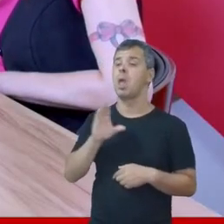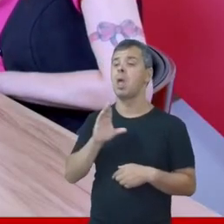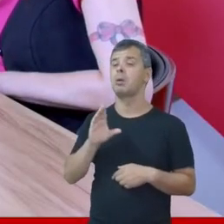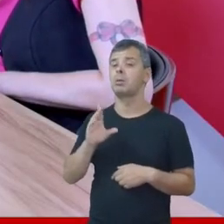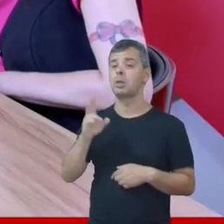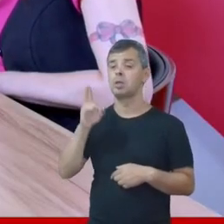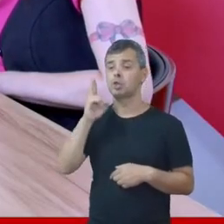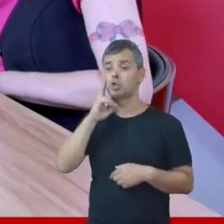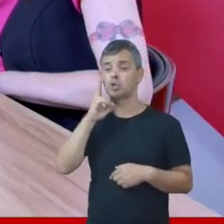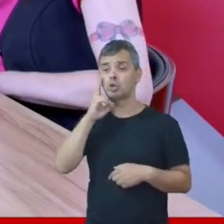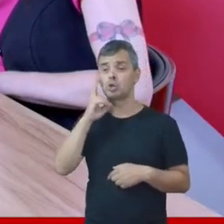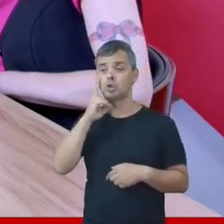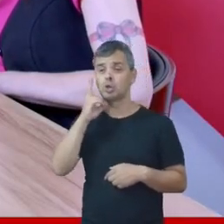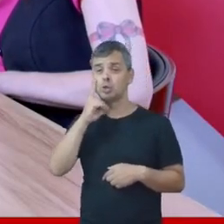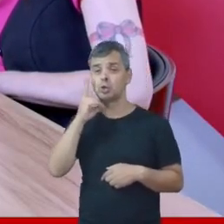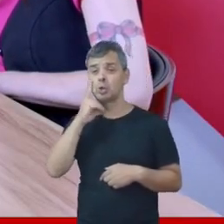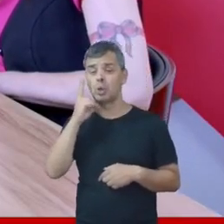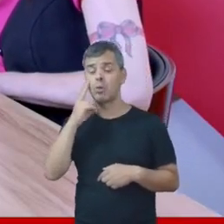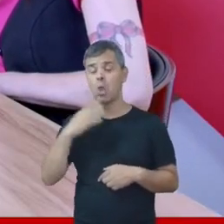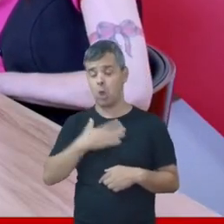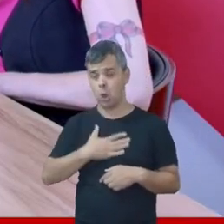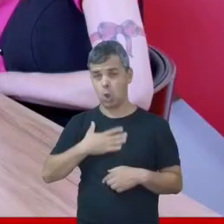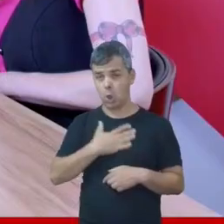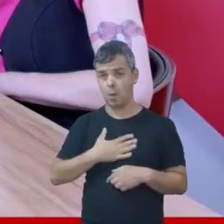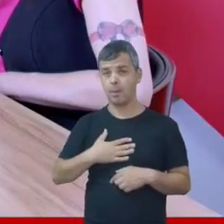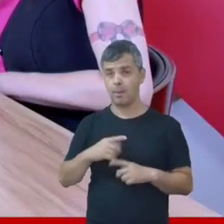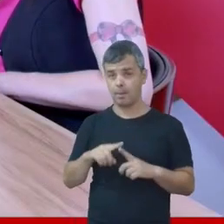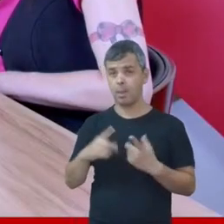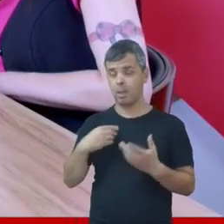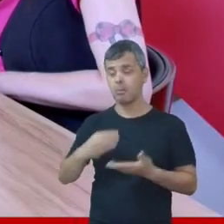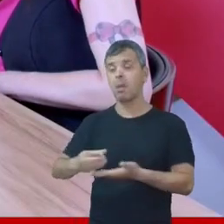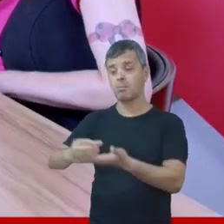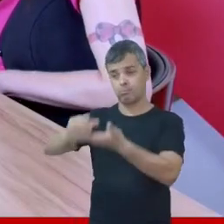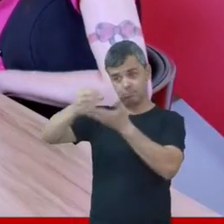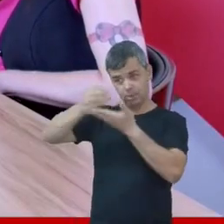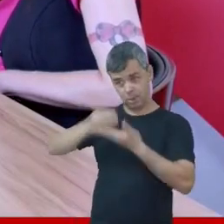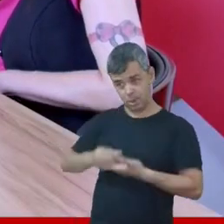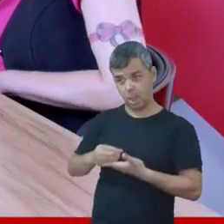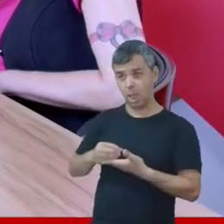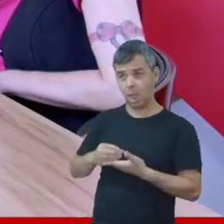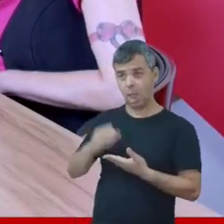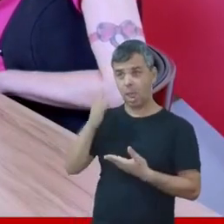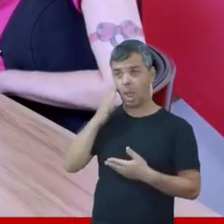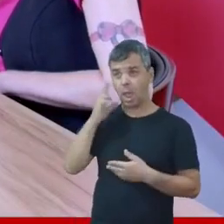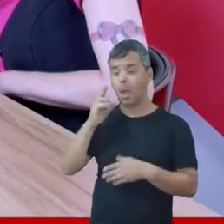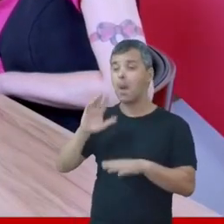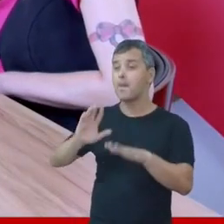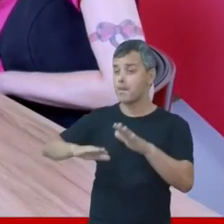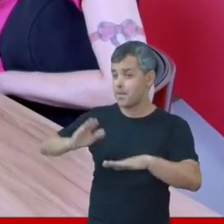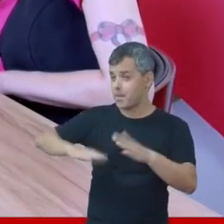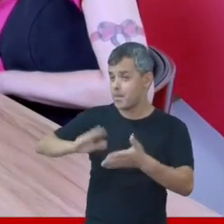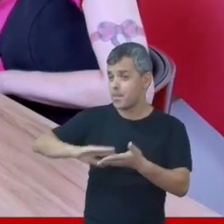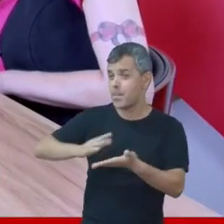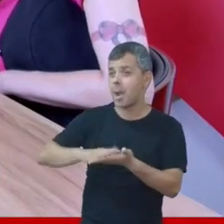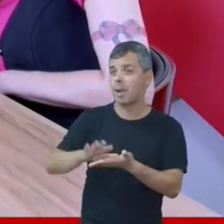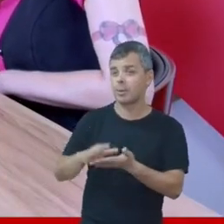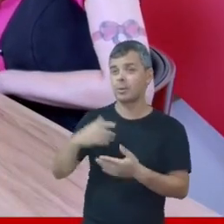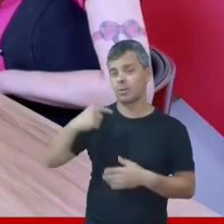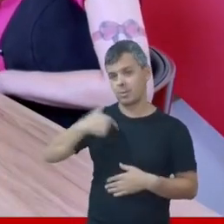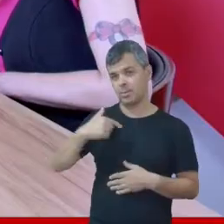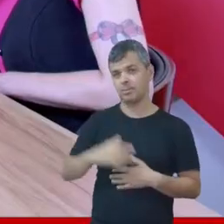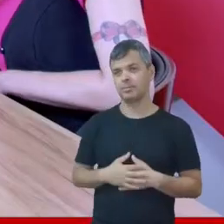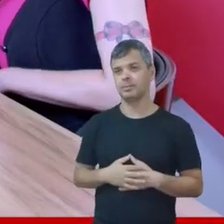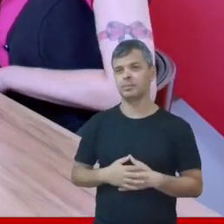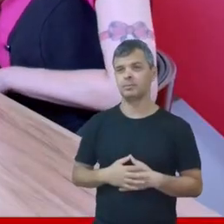gente, crente bebe cerveja, inclusive eu gosto. Se vocês quiserem me presentear também, tá? Cerveja de pagode é com ele mesmo. É comigo mesmo.